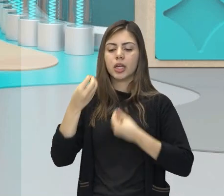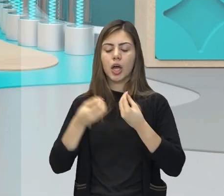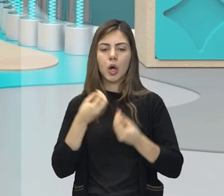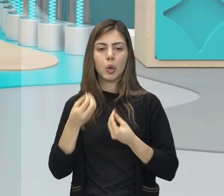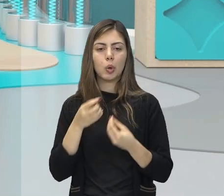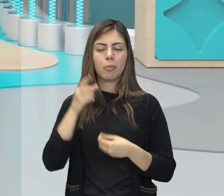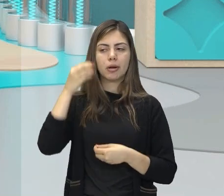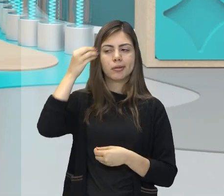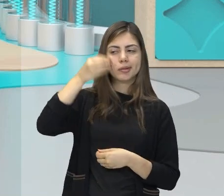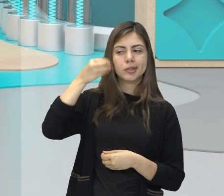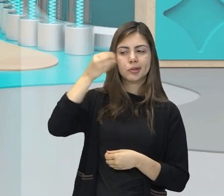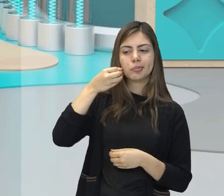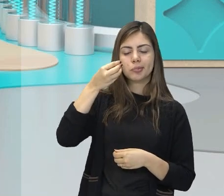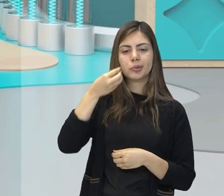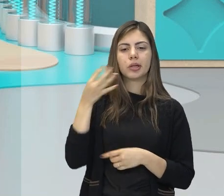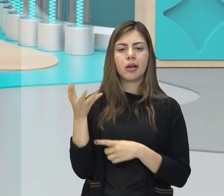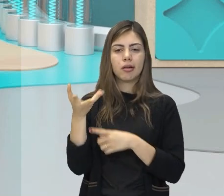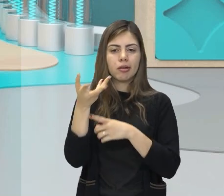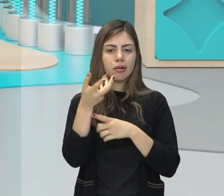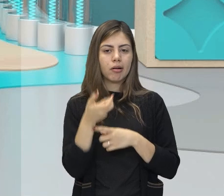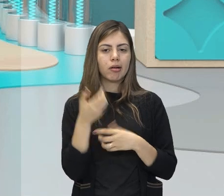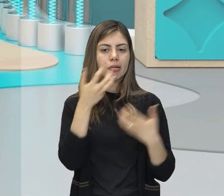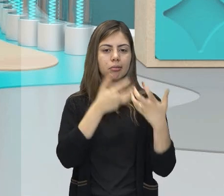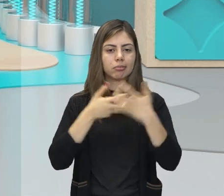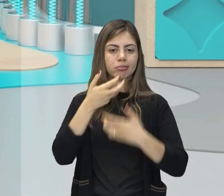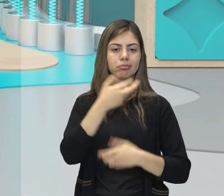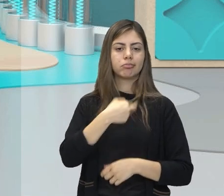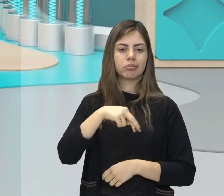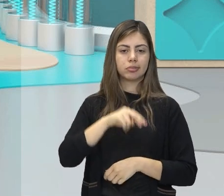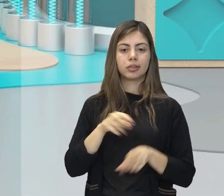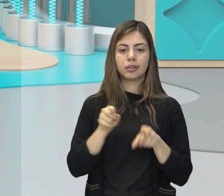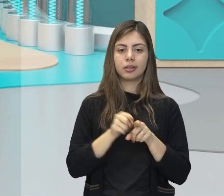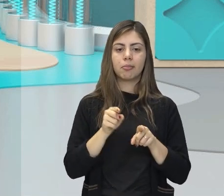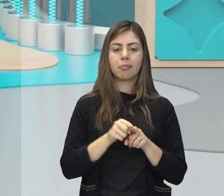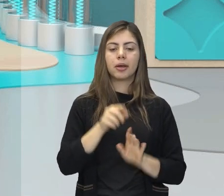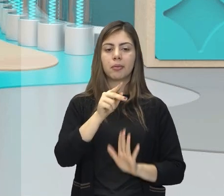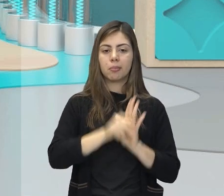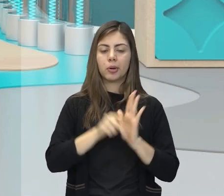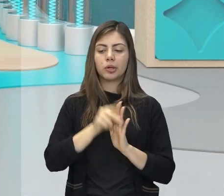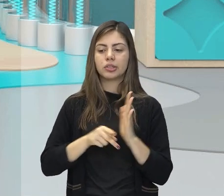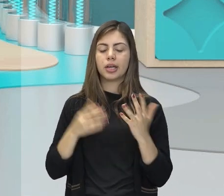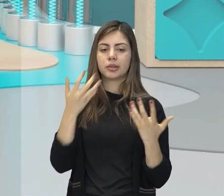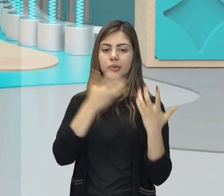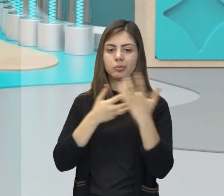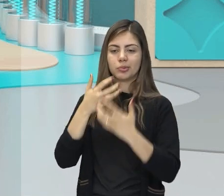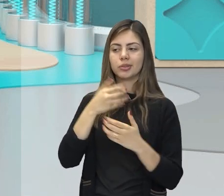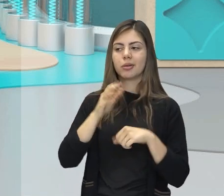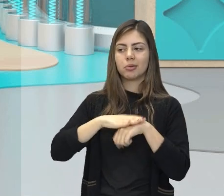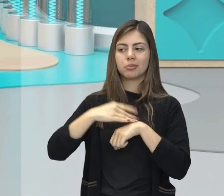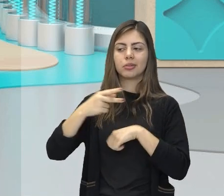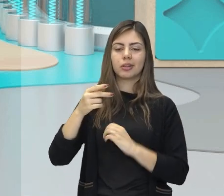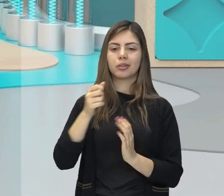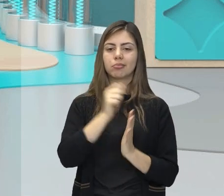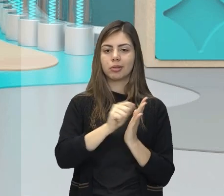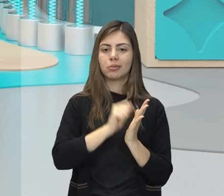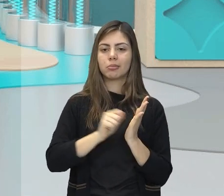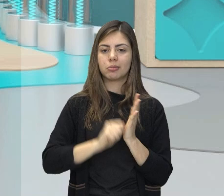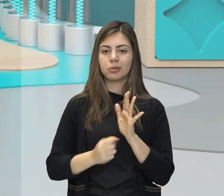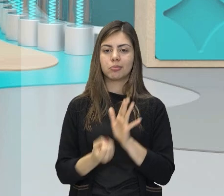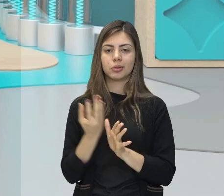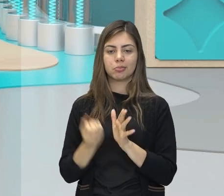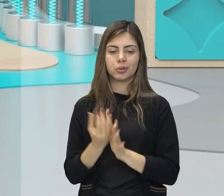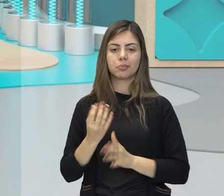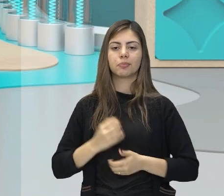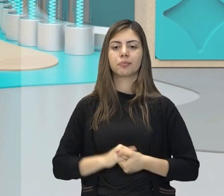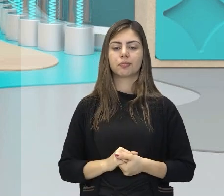sua experiência como artista gospel, assim como projetos musicais que desenvolve. Então, esse é o texto introdutório. Vamos